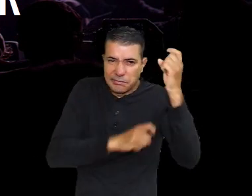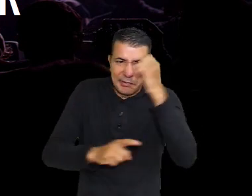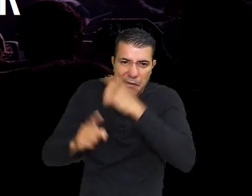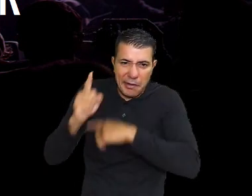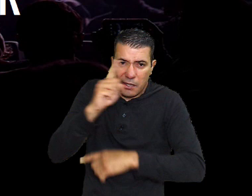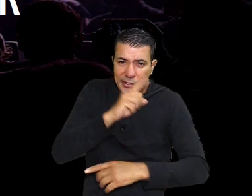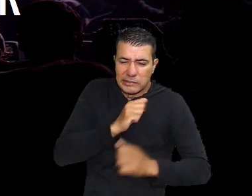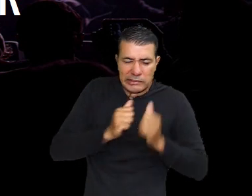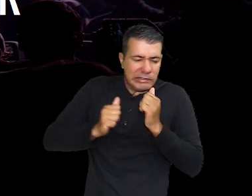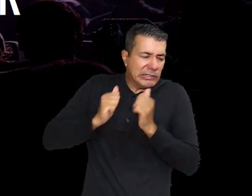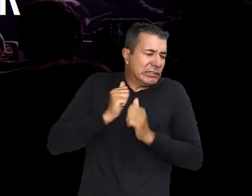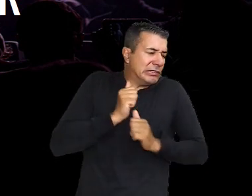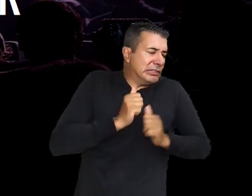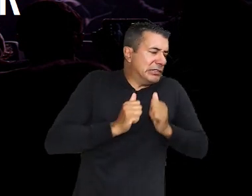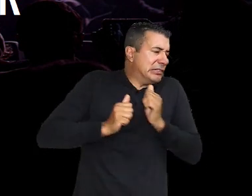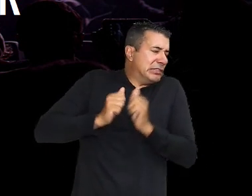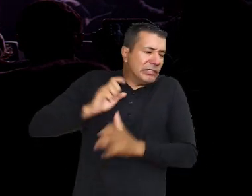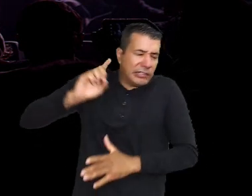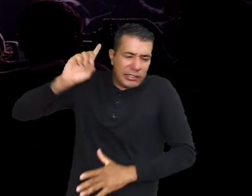Ouço teu